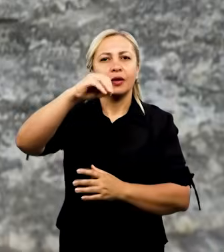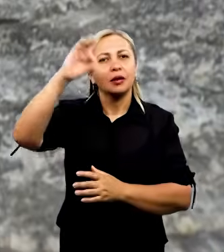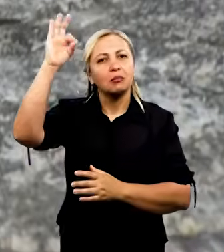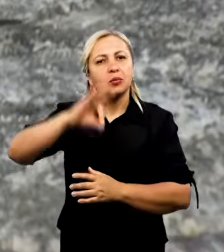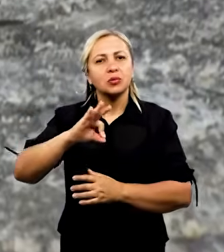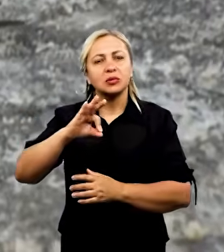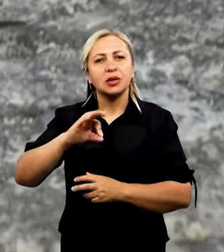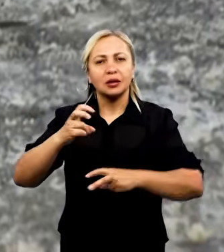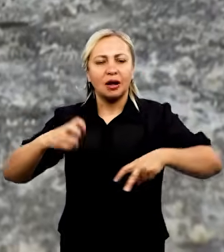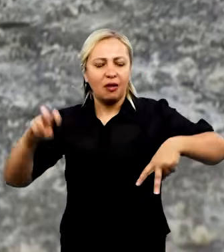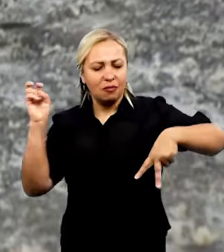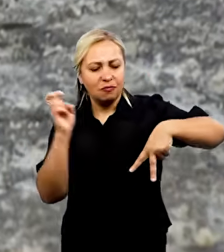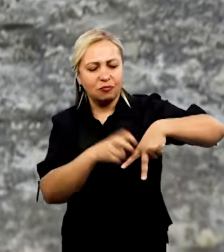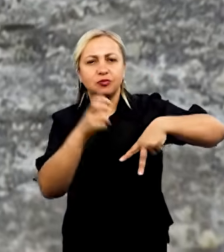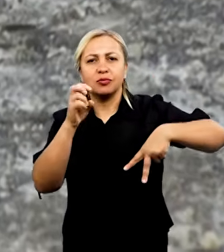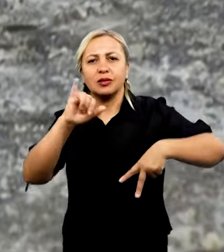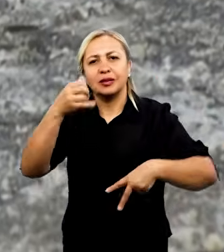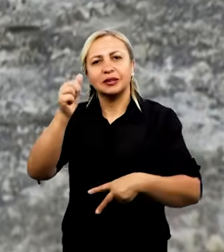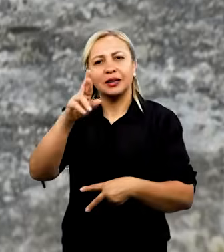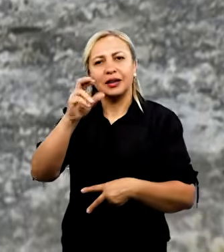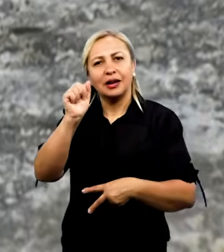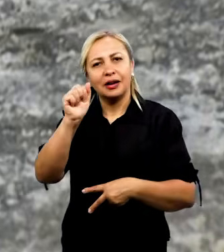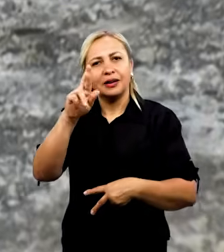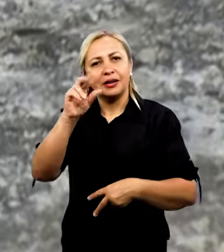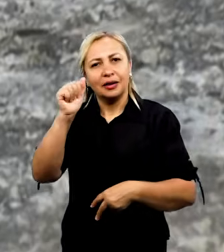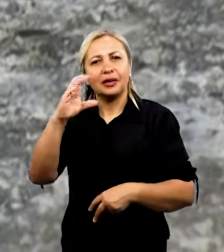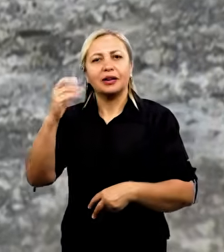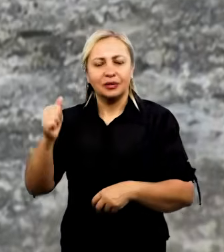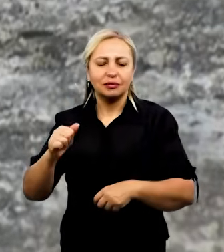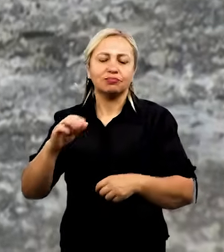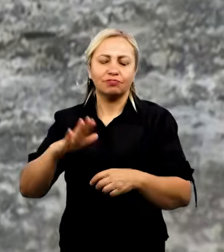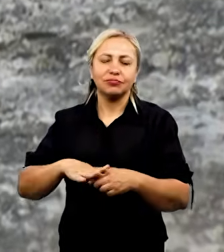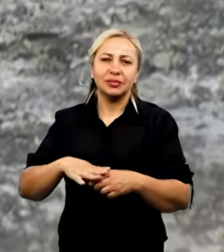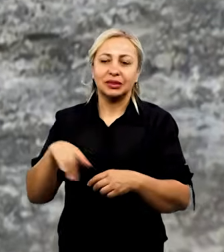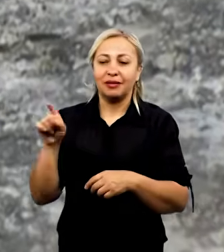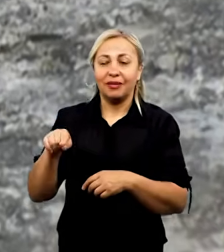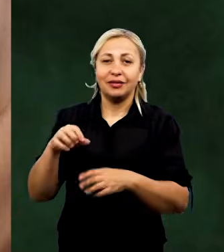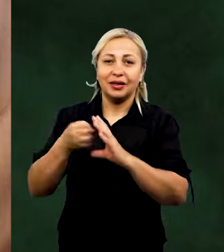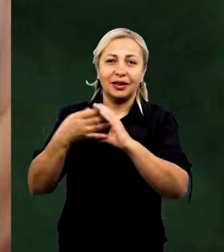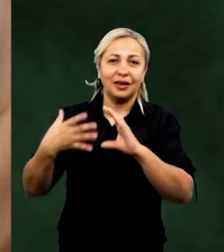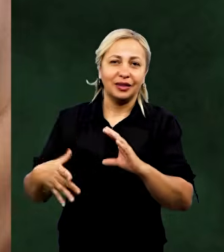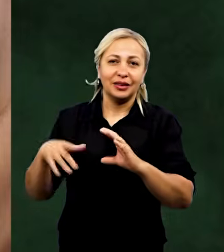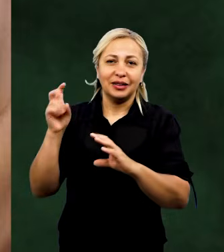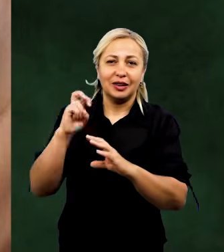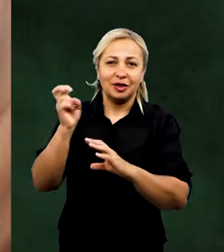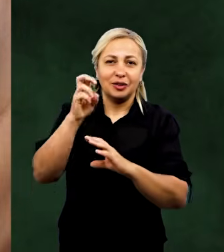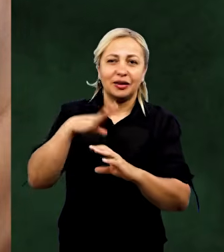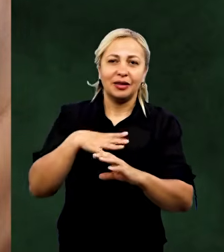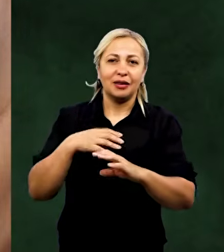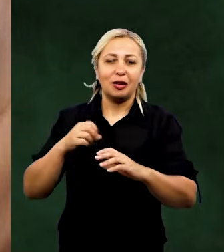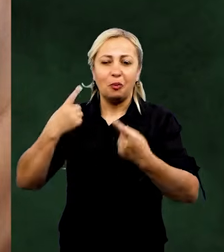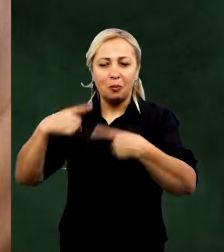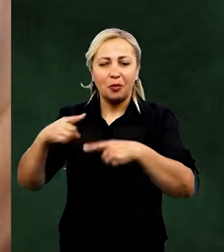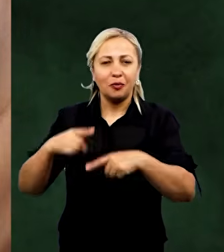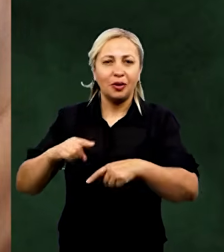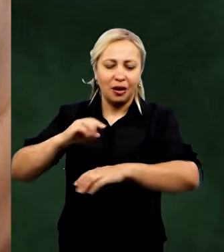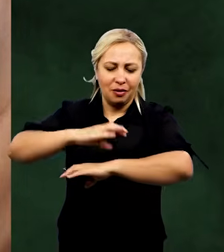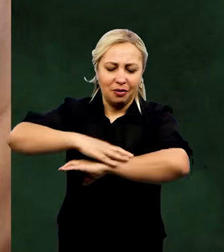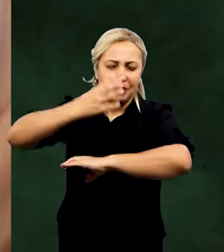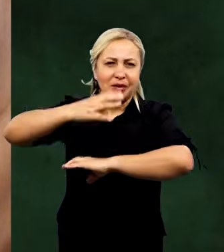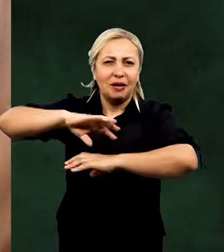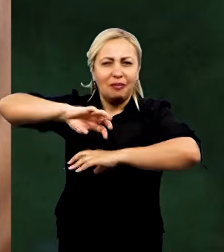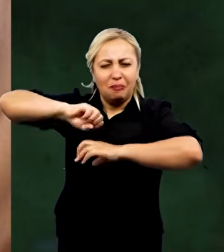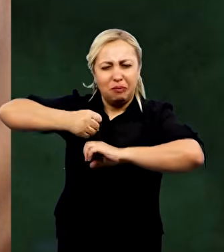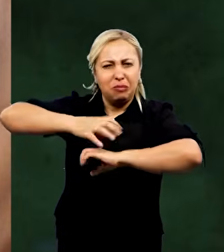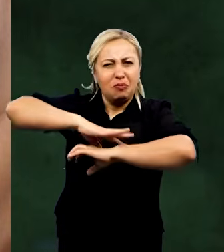acidentes, 90% dos acidentes são por jararaca. Essas serpentes elas têm uma característica de causar